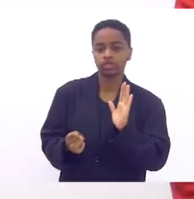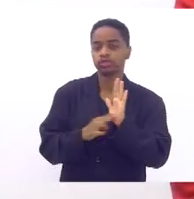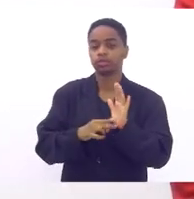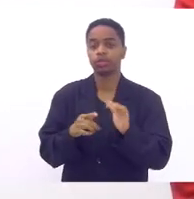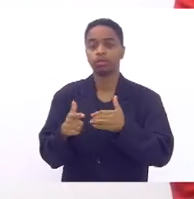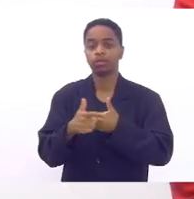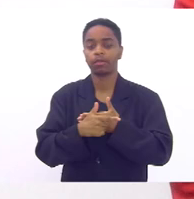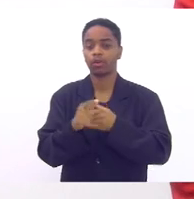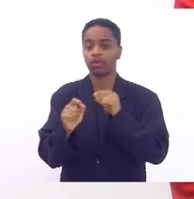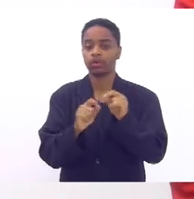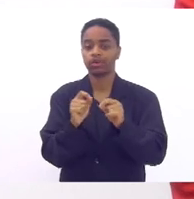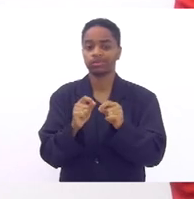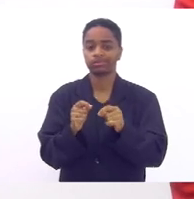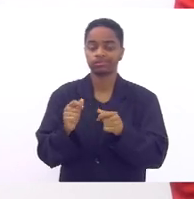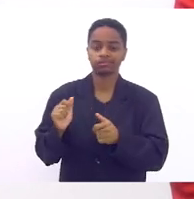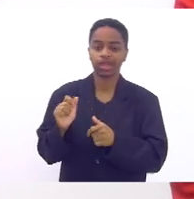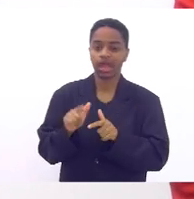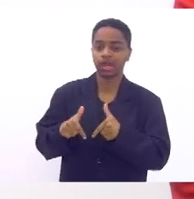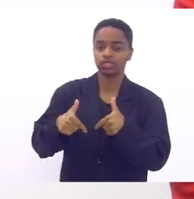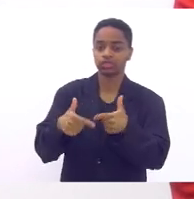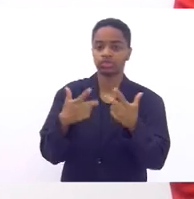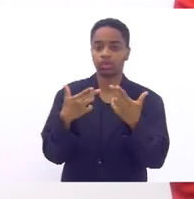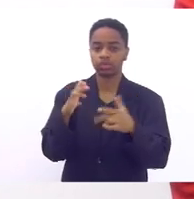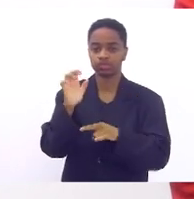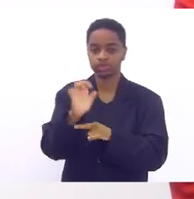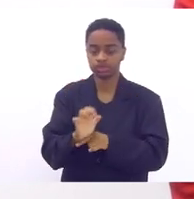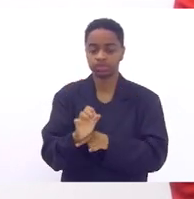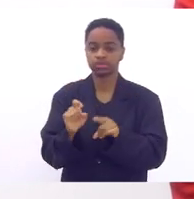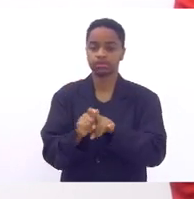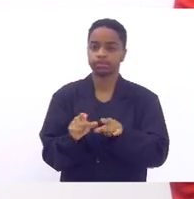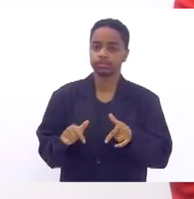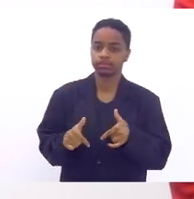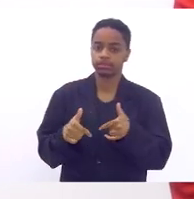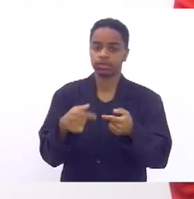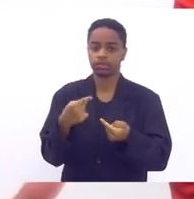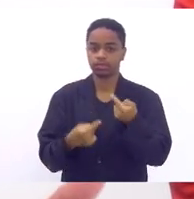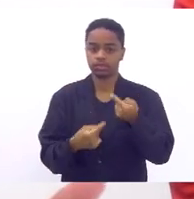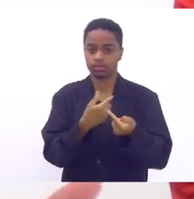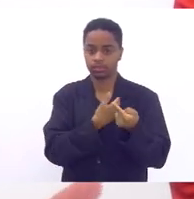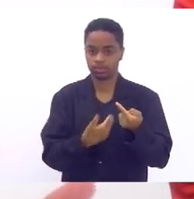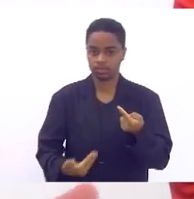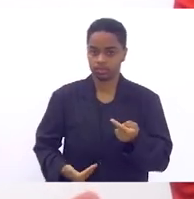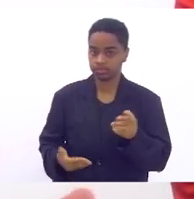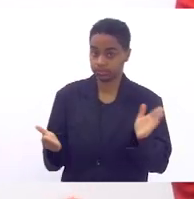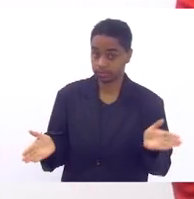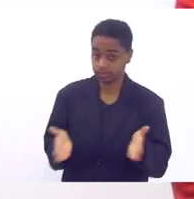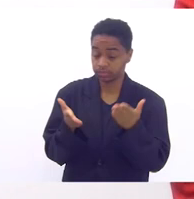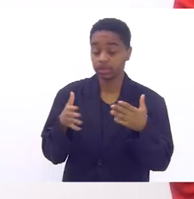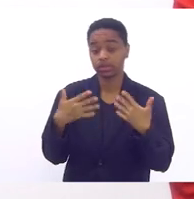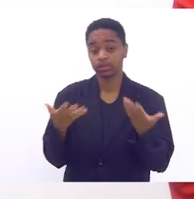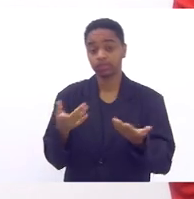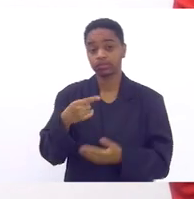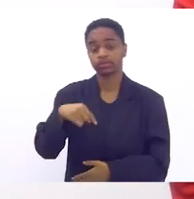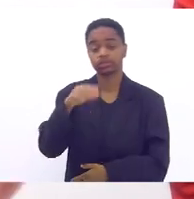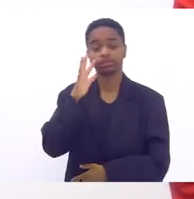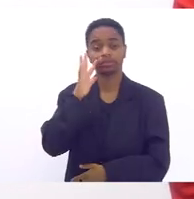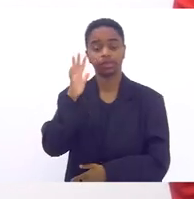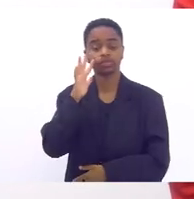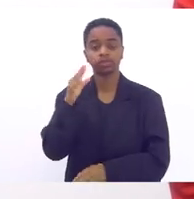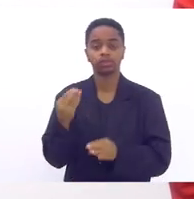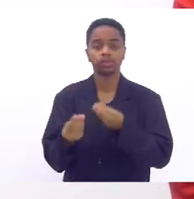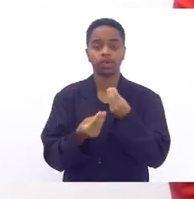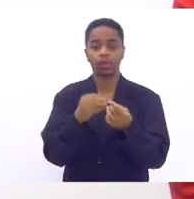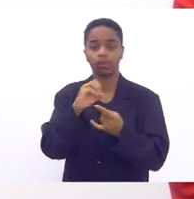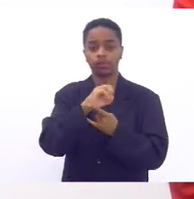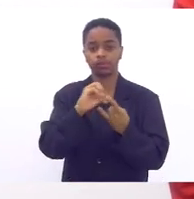própria produzindo e atuando com políticas públicas para incentivar vá imagina a fio o orçamento da Fiocruz a Fiocruz